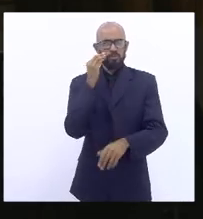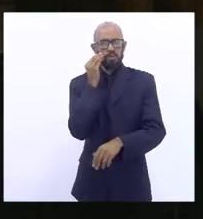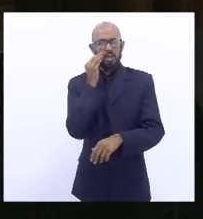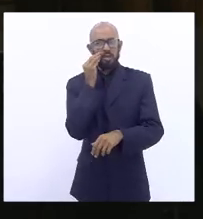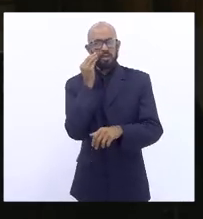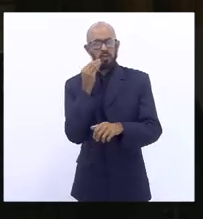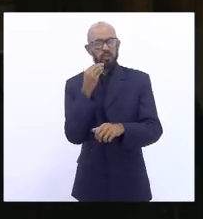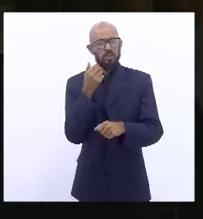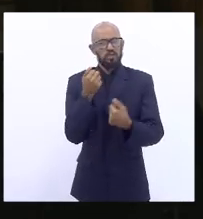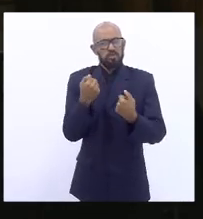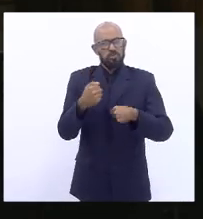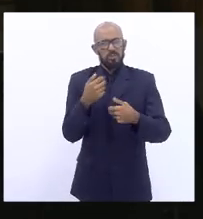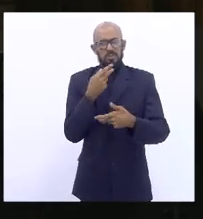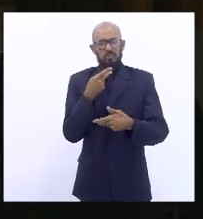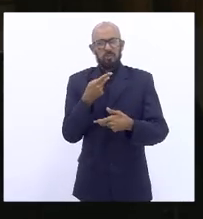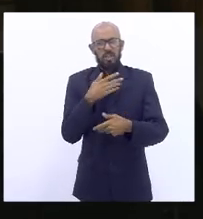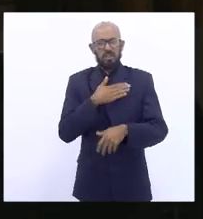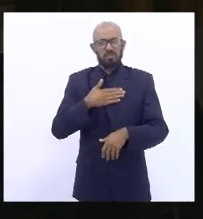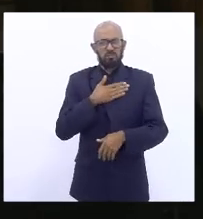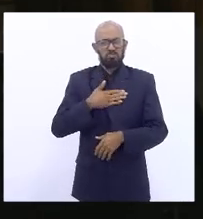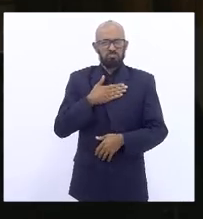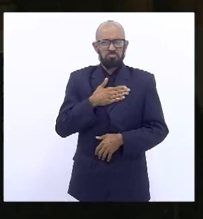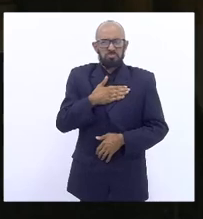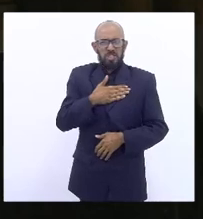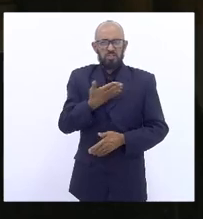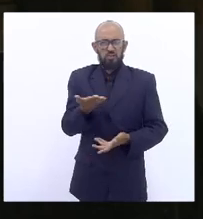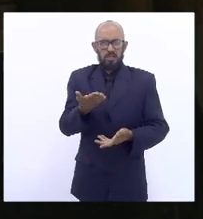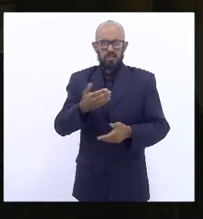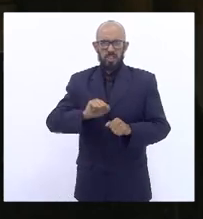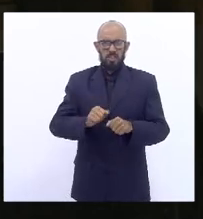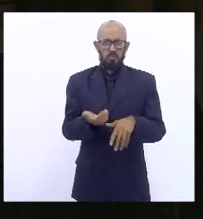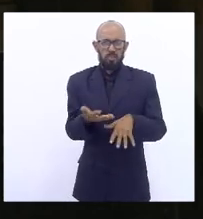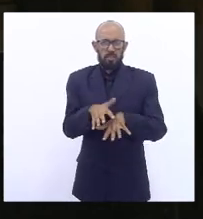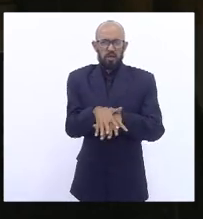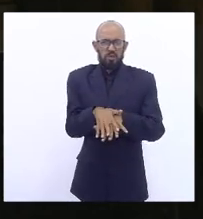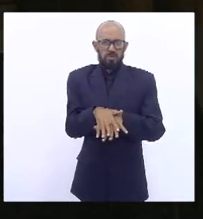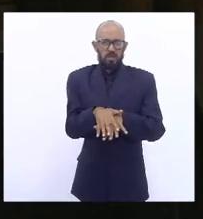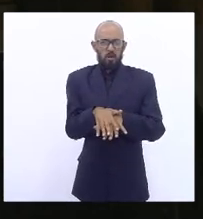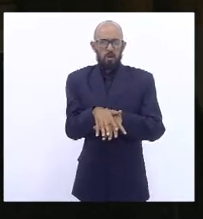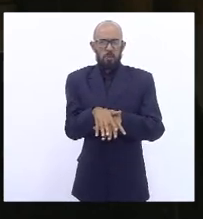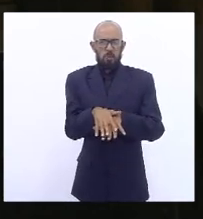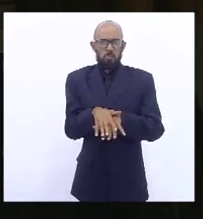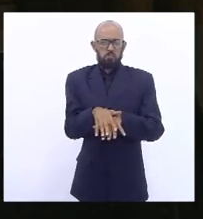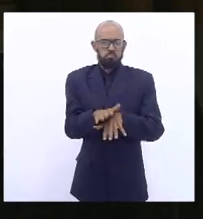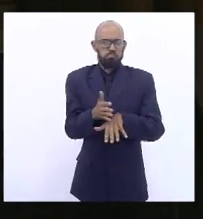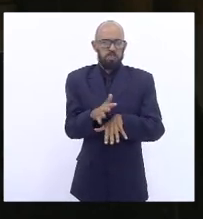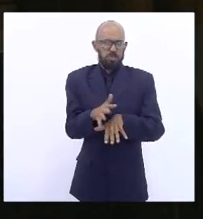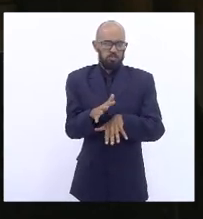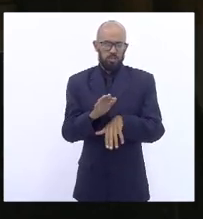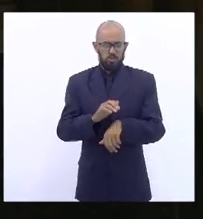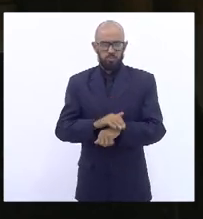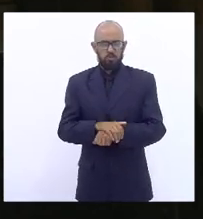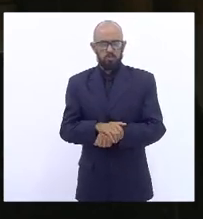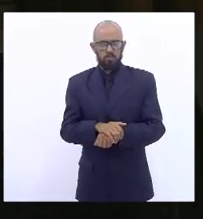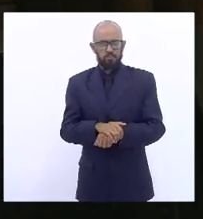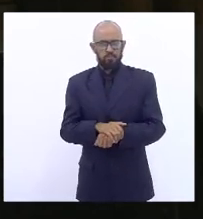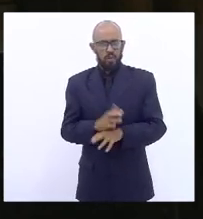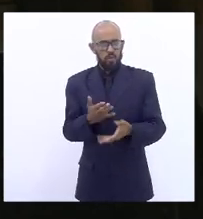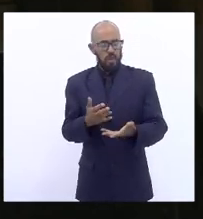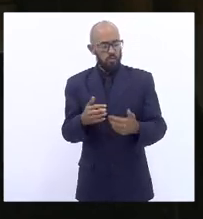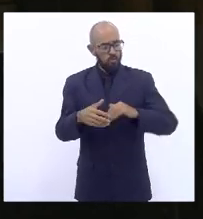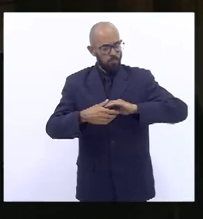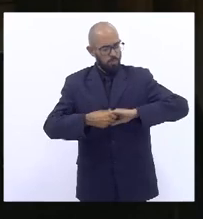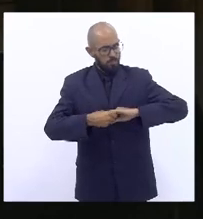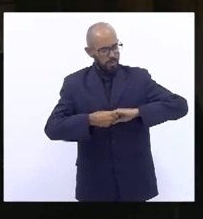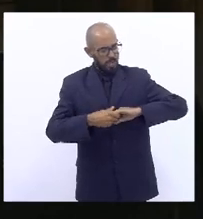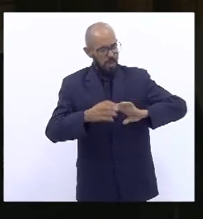nos satisfazer com uma integração parcial. Quero saudar aqui também todos os professores e professoras que estão